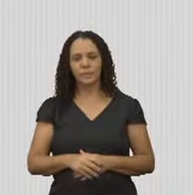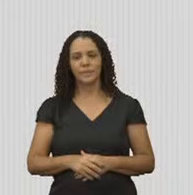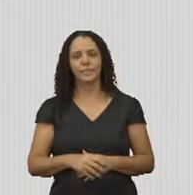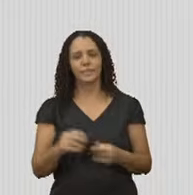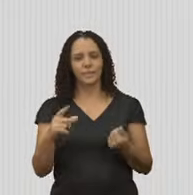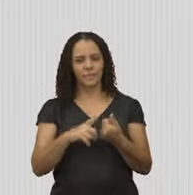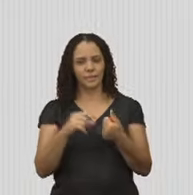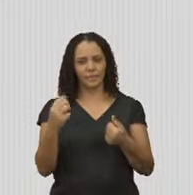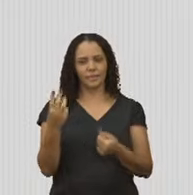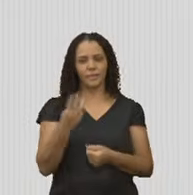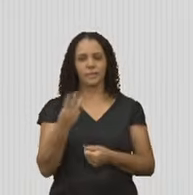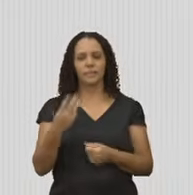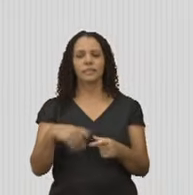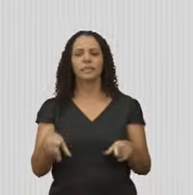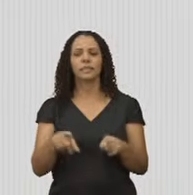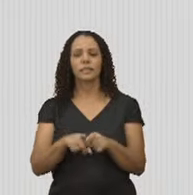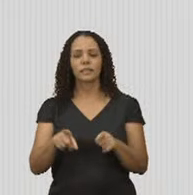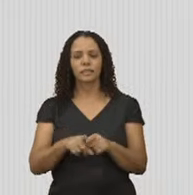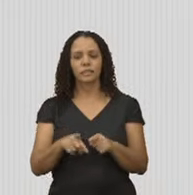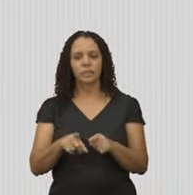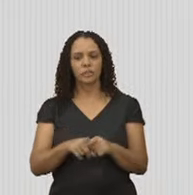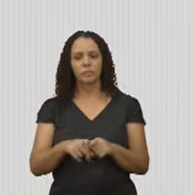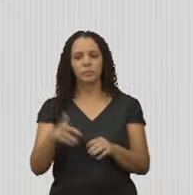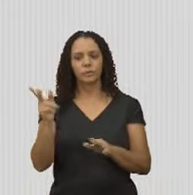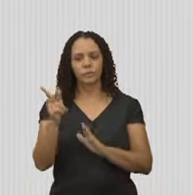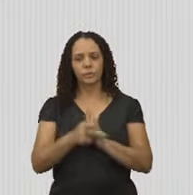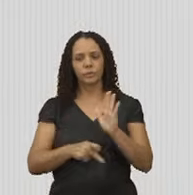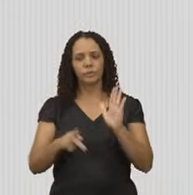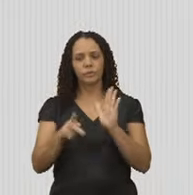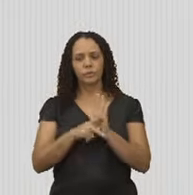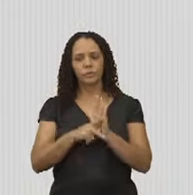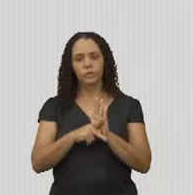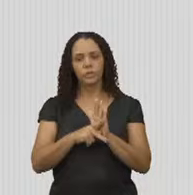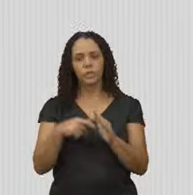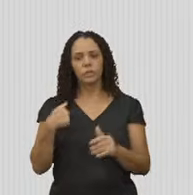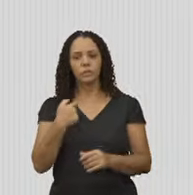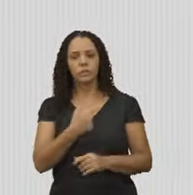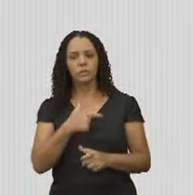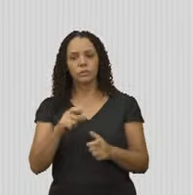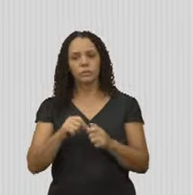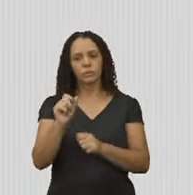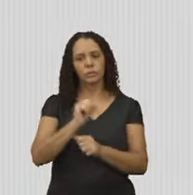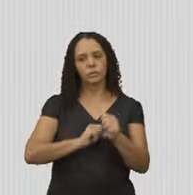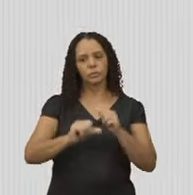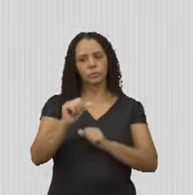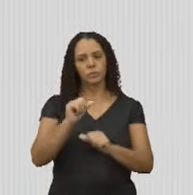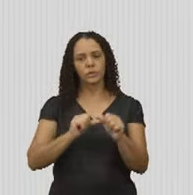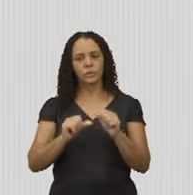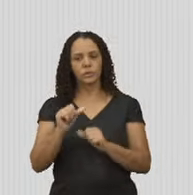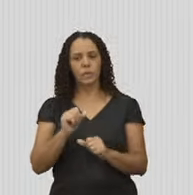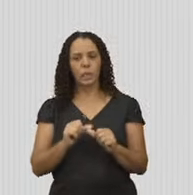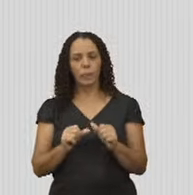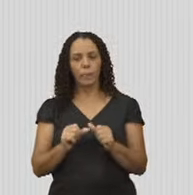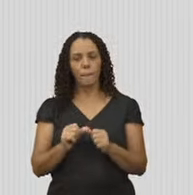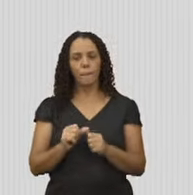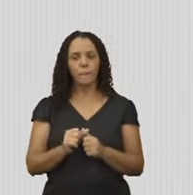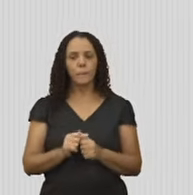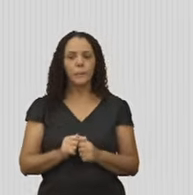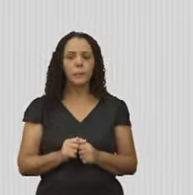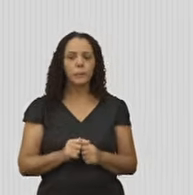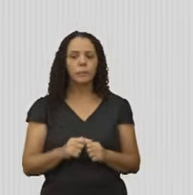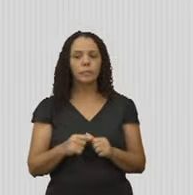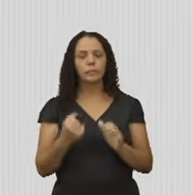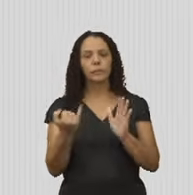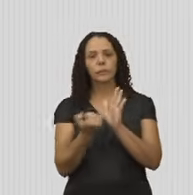artigo 3º, também desse projeto, nós fizemos alteração no